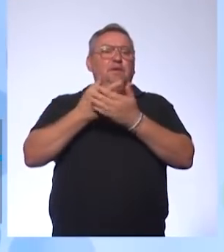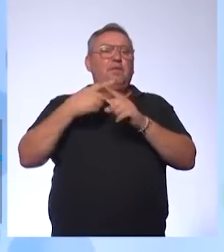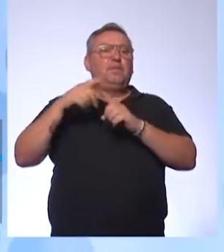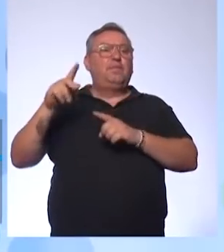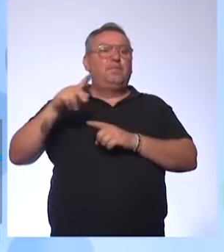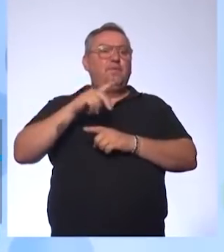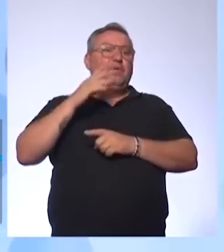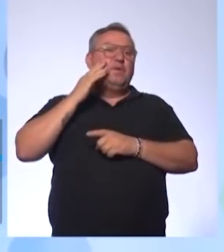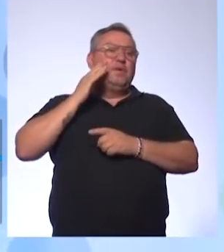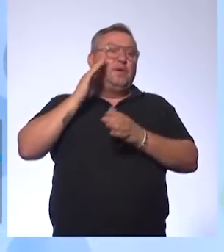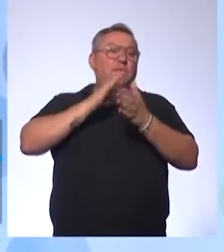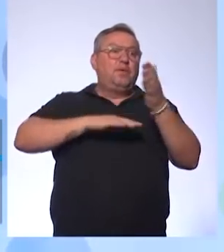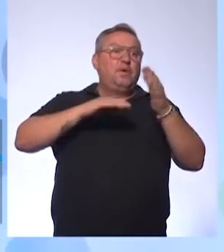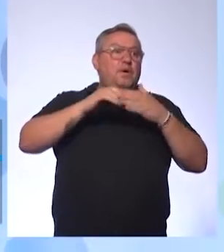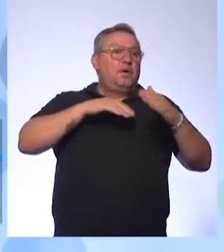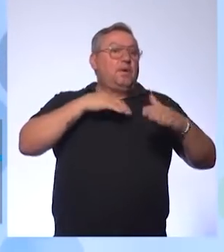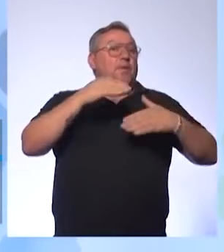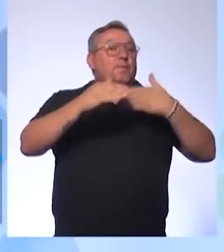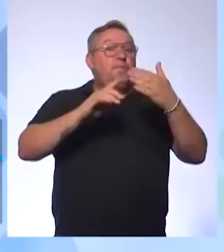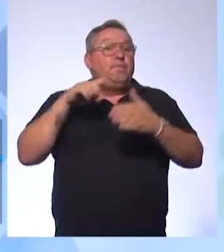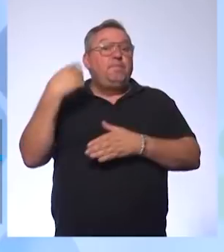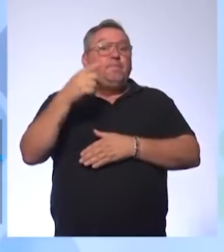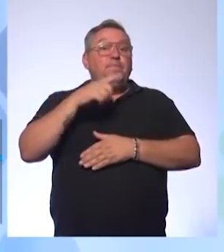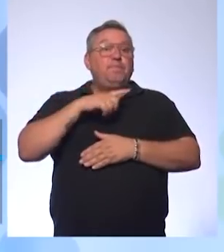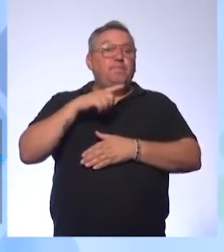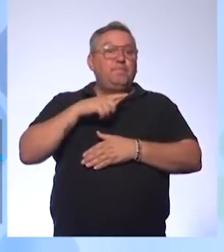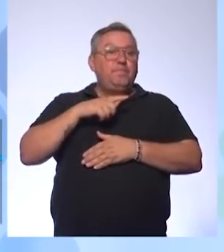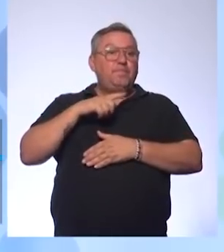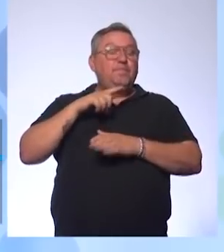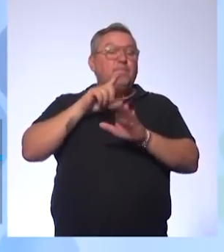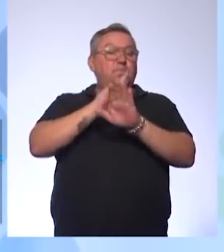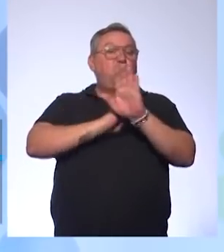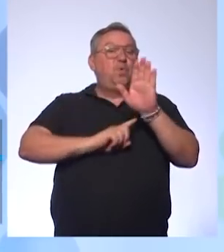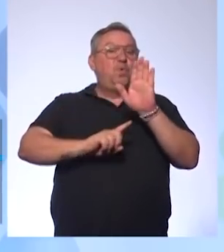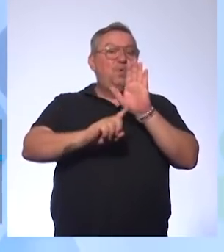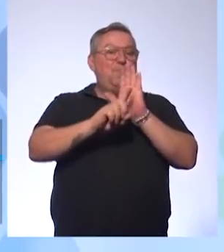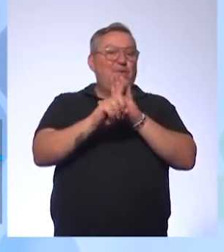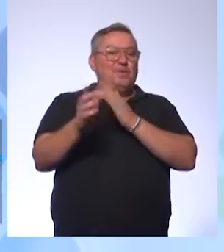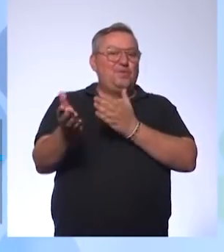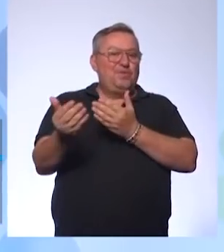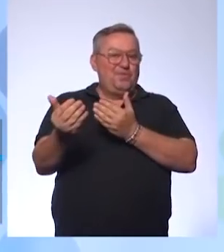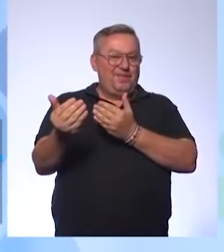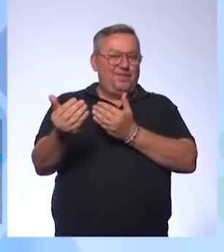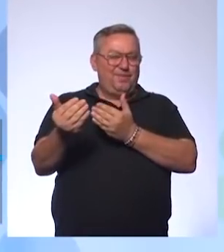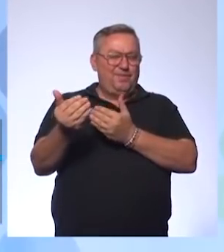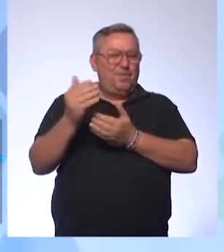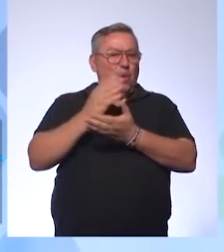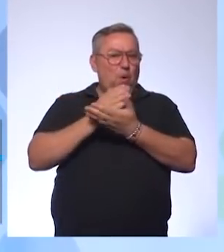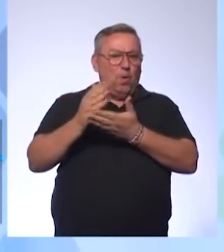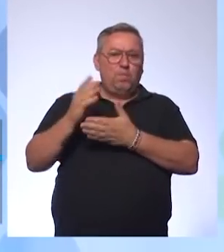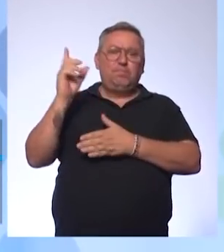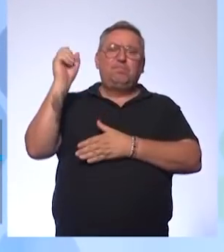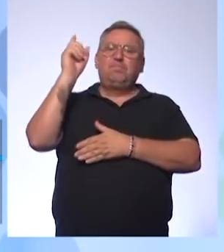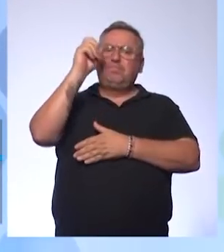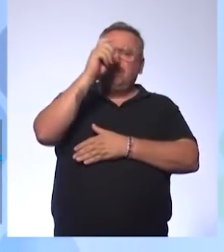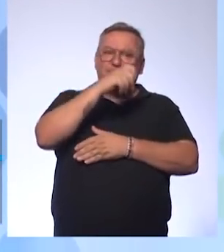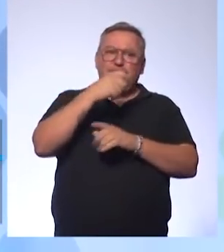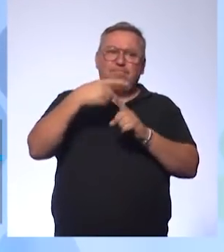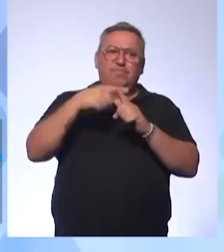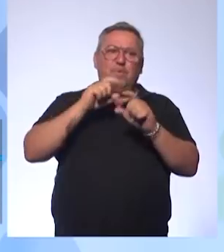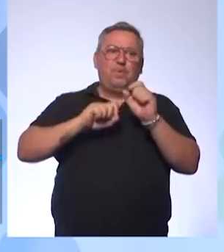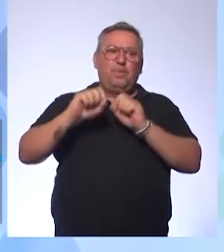vocês sabem que durante todo esse processo nós tivemos aquele quadro Protagonismo Juvenil. No começo foi muito difícil, porque no começo eu